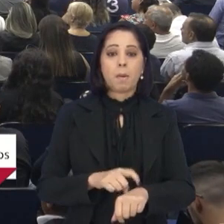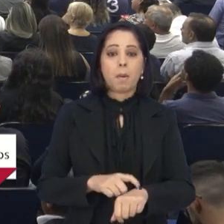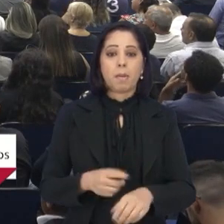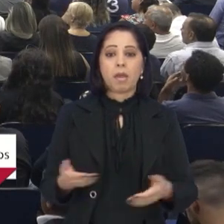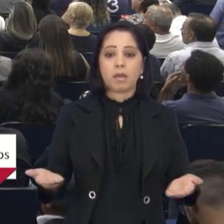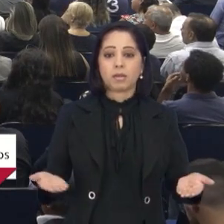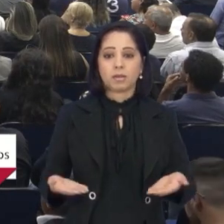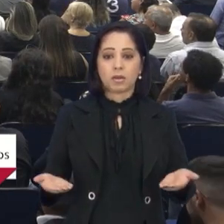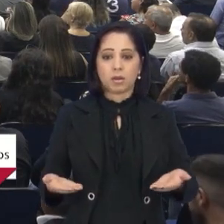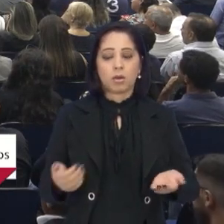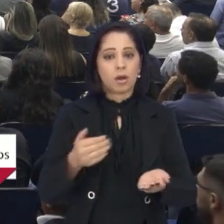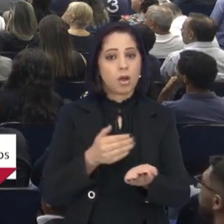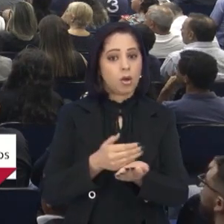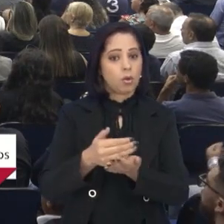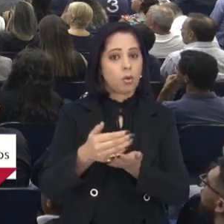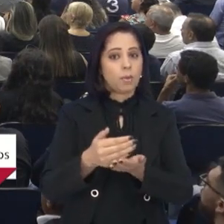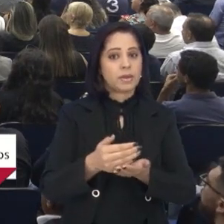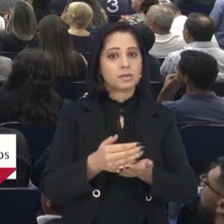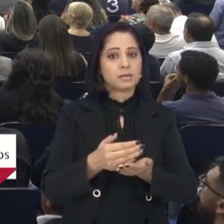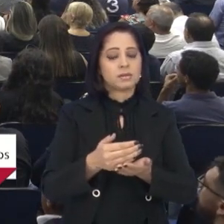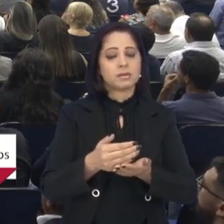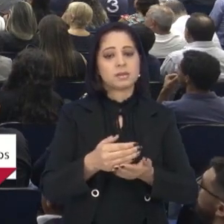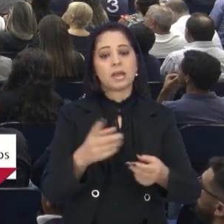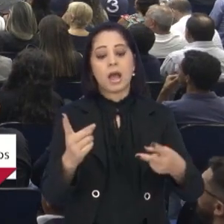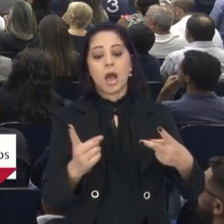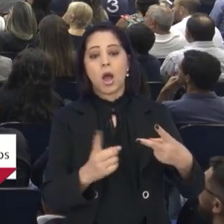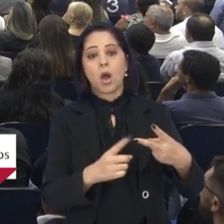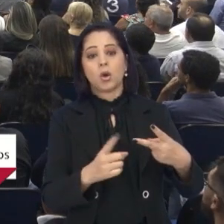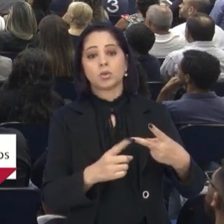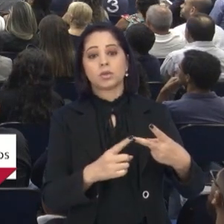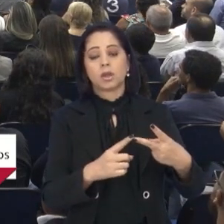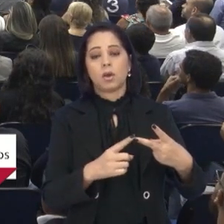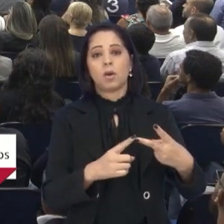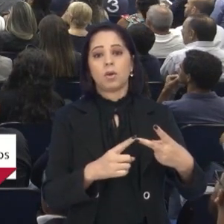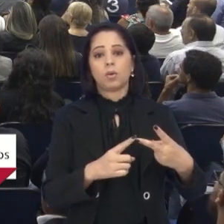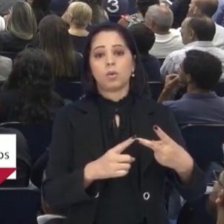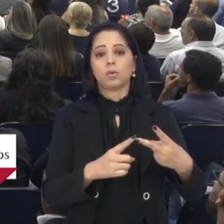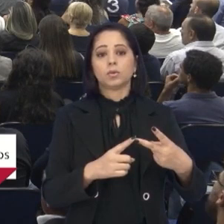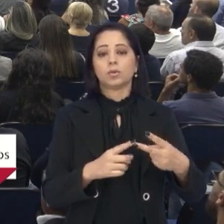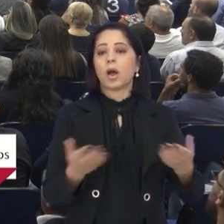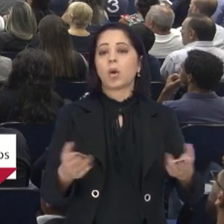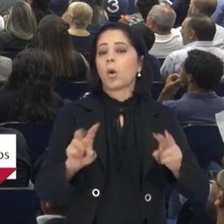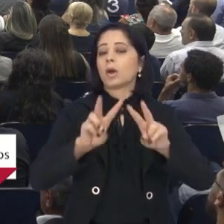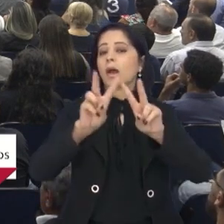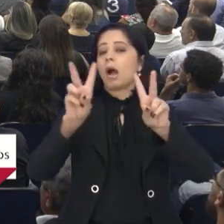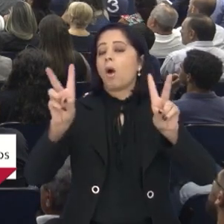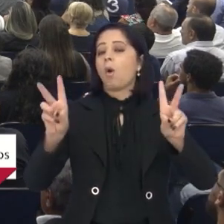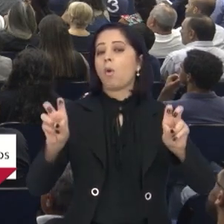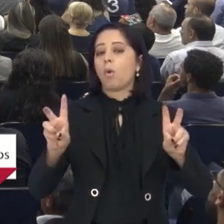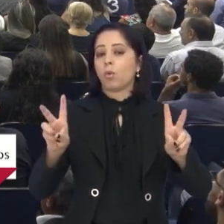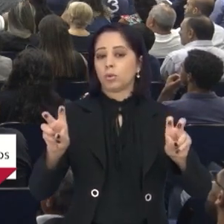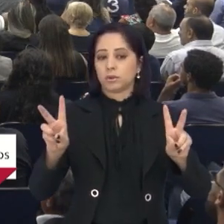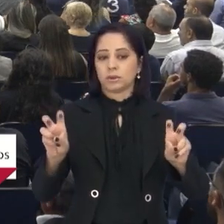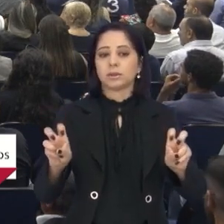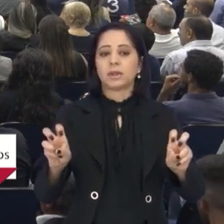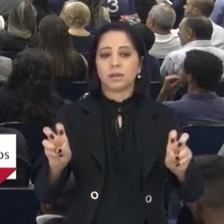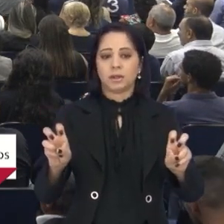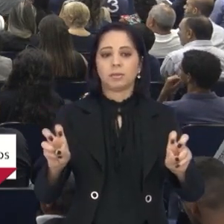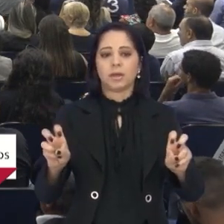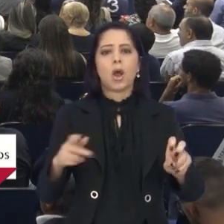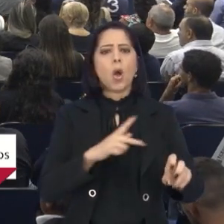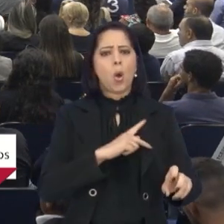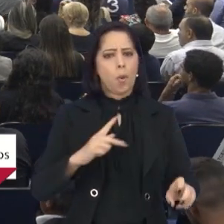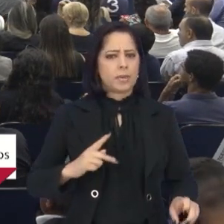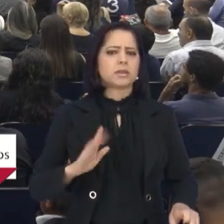damos início à segunda parte desse encontro quando nós vamos tratar dos temas dentre outros assuntos como eu já disse o presidente